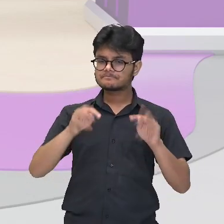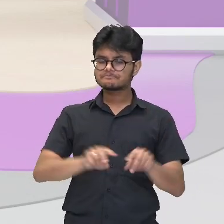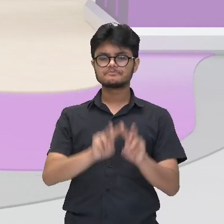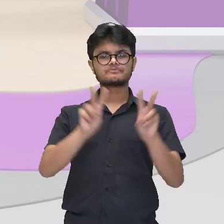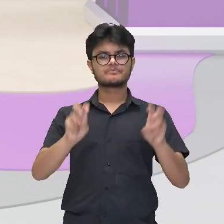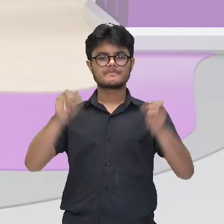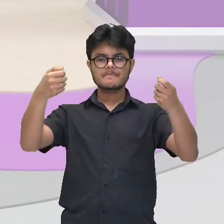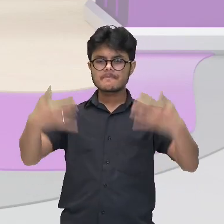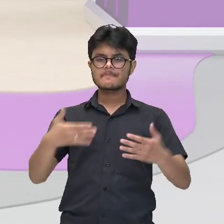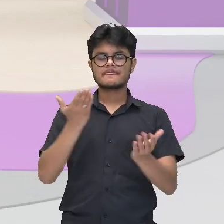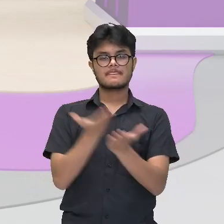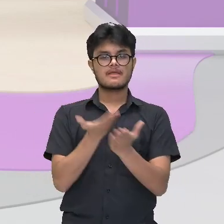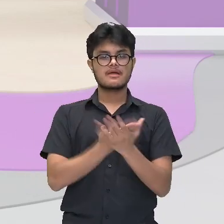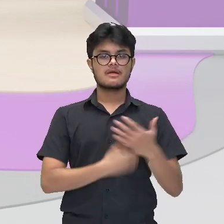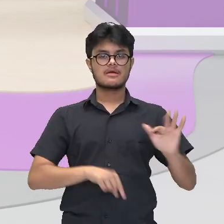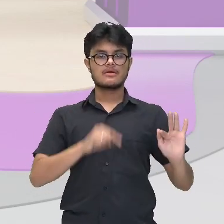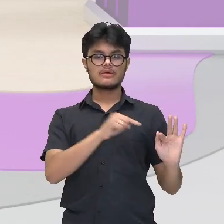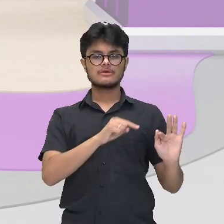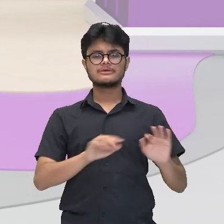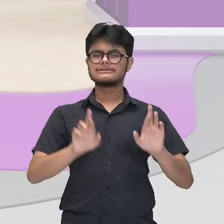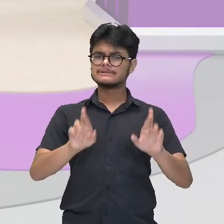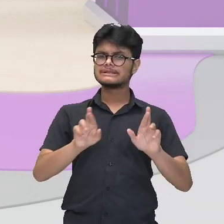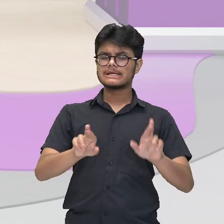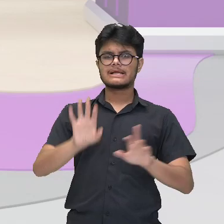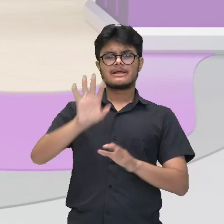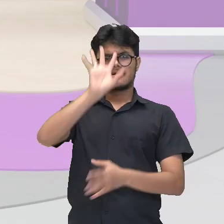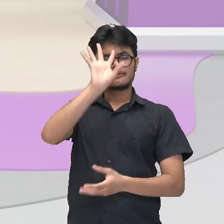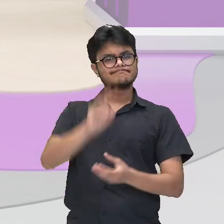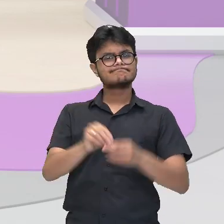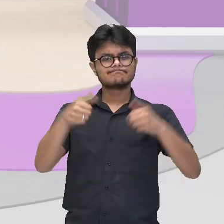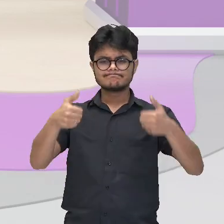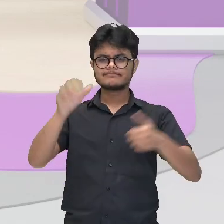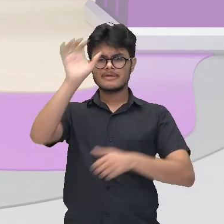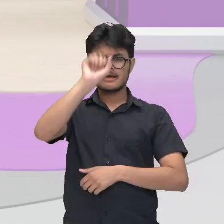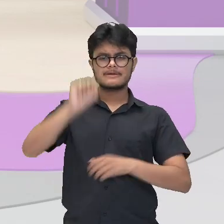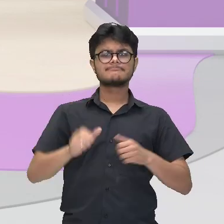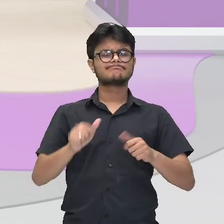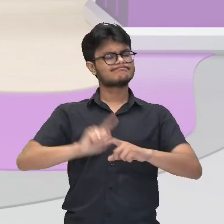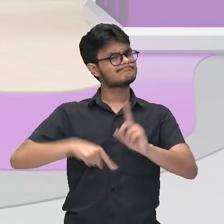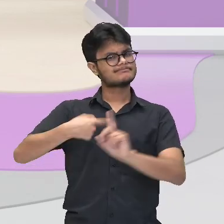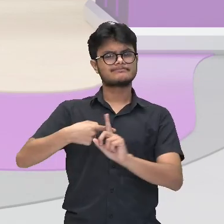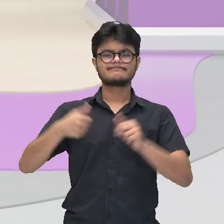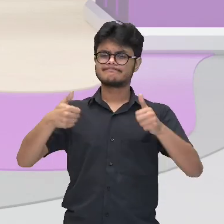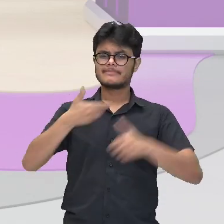é o que a gente viu sobre função afim. Eu espero que vocês tenham aprendido